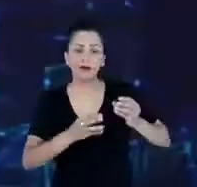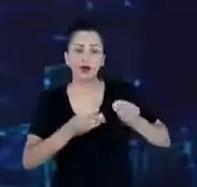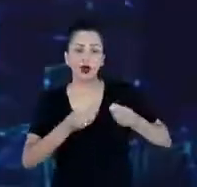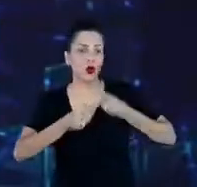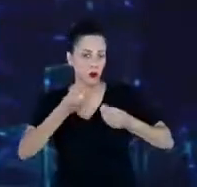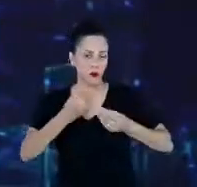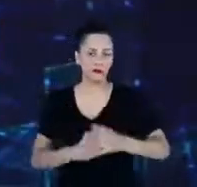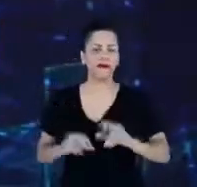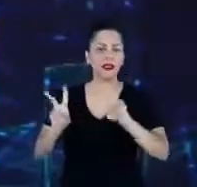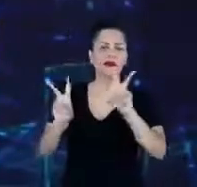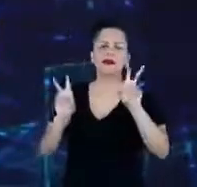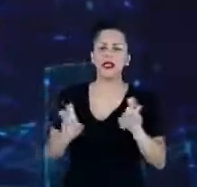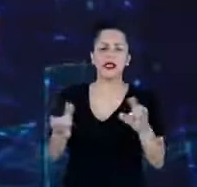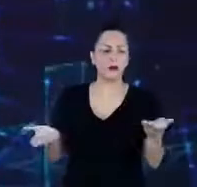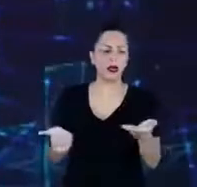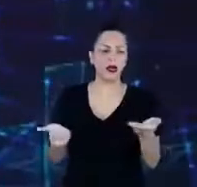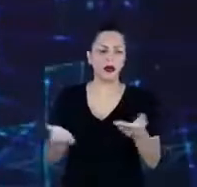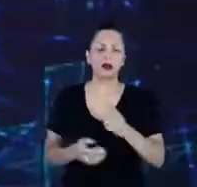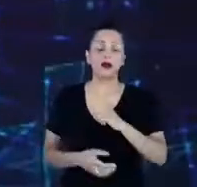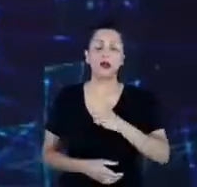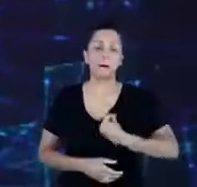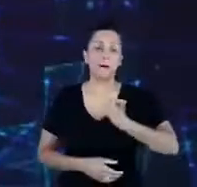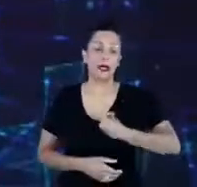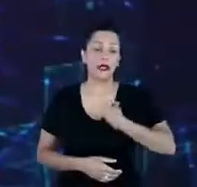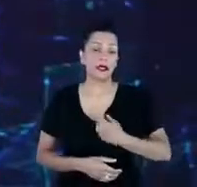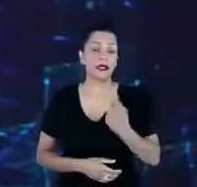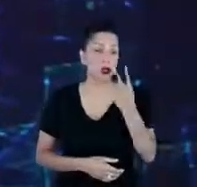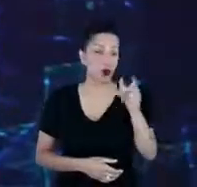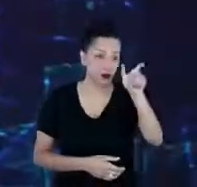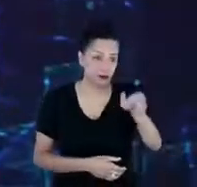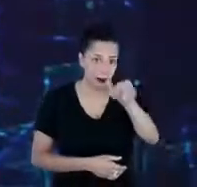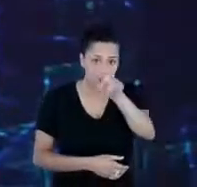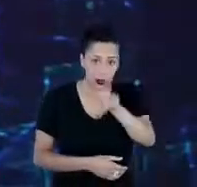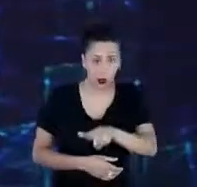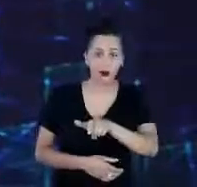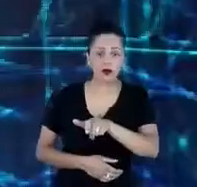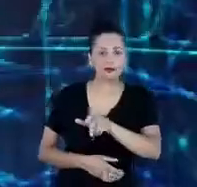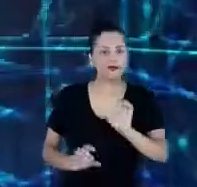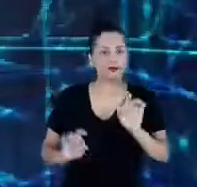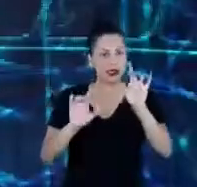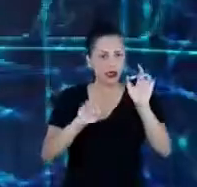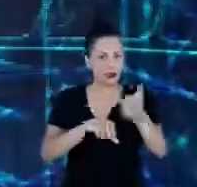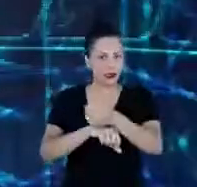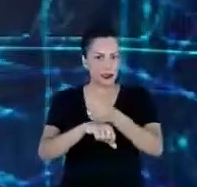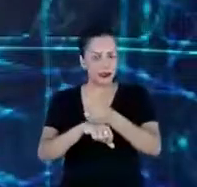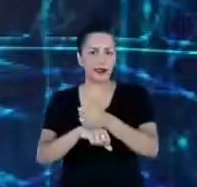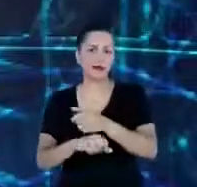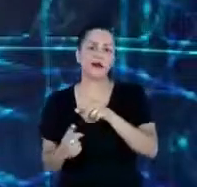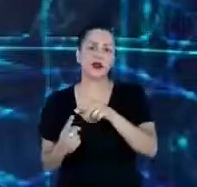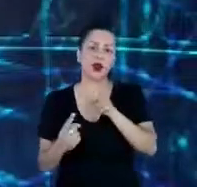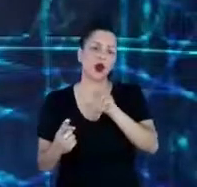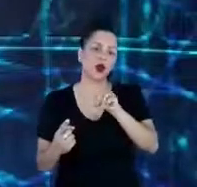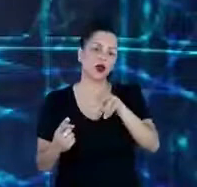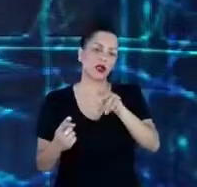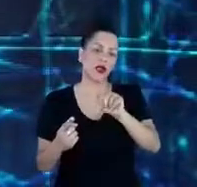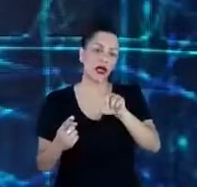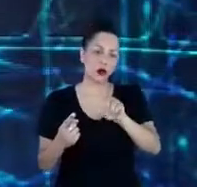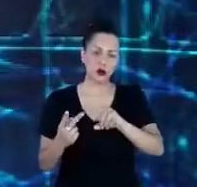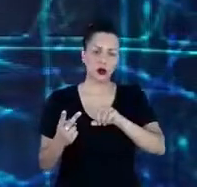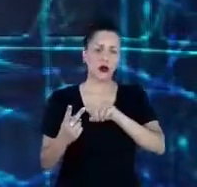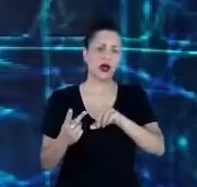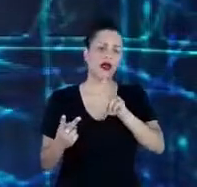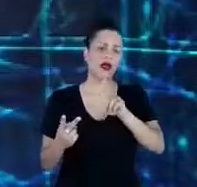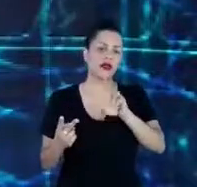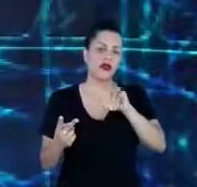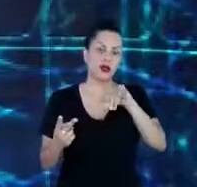fazer e a gente vai ter a presença de dois especialistas do Ronaldo Lemos e do tênis One que tem certeza que vão trazer